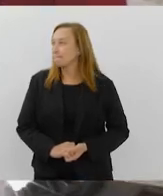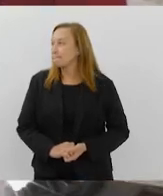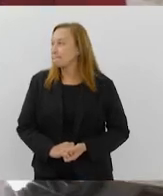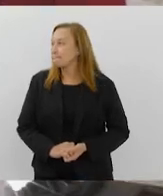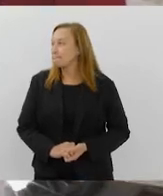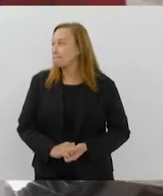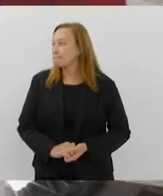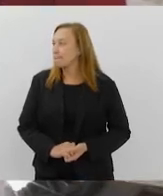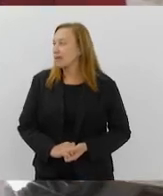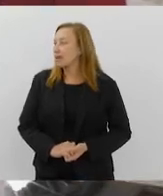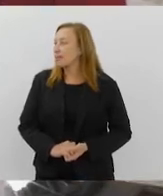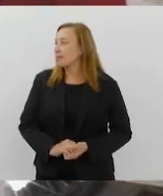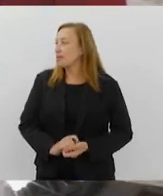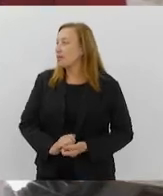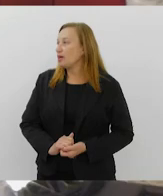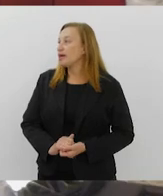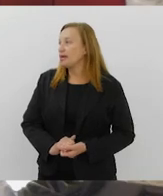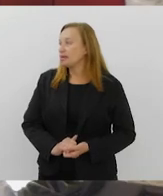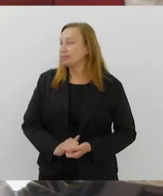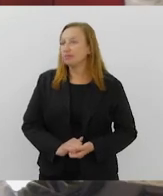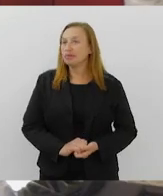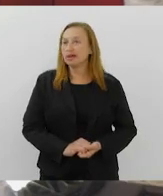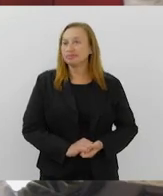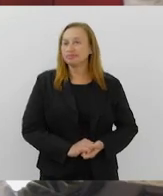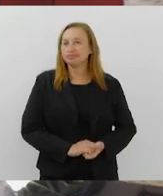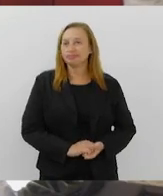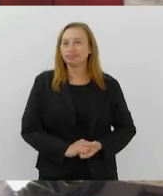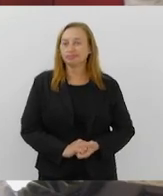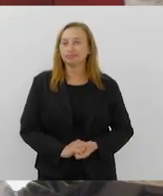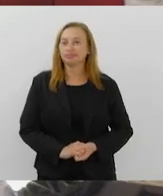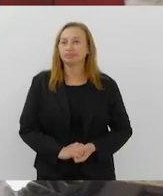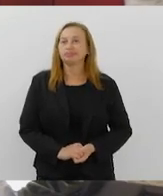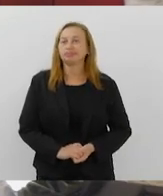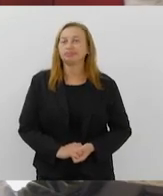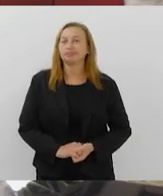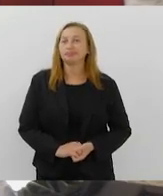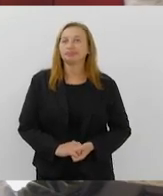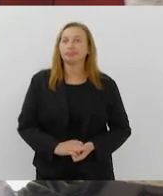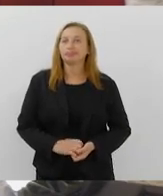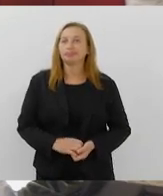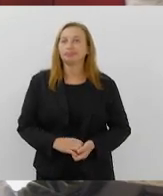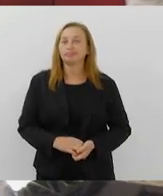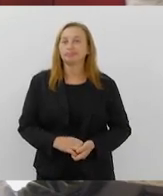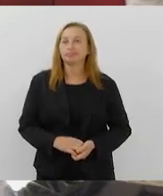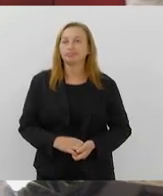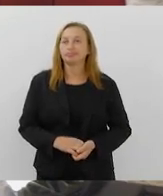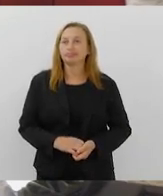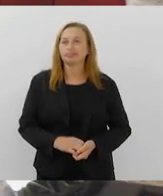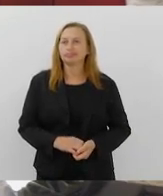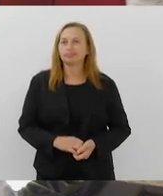Rodrigo, prazer em revê-la. Igualmente. A sua presença aqui vem enobrecer,